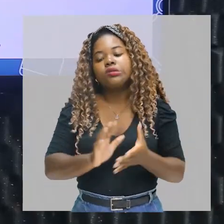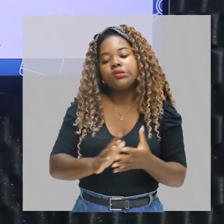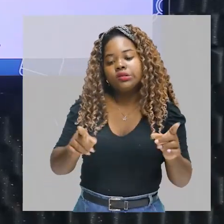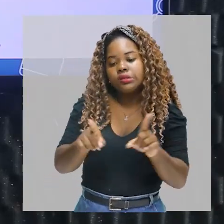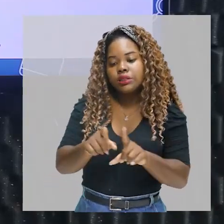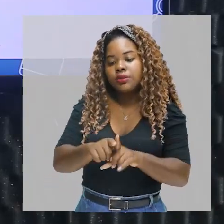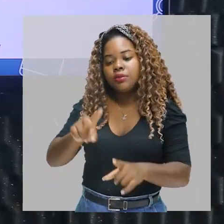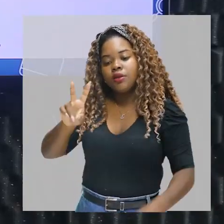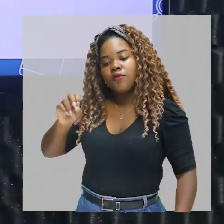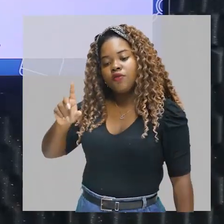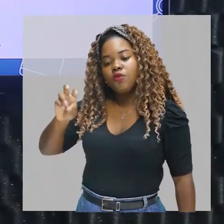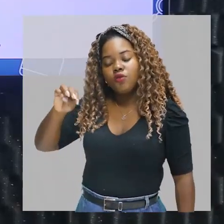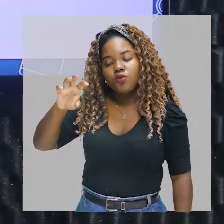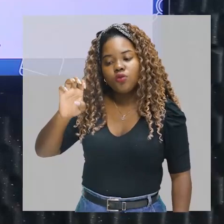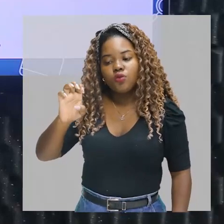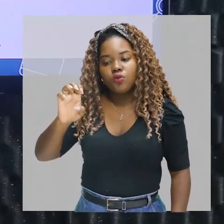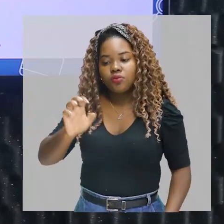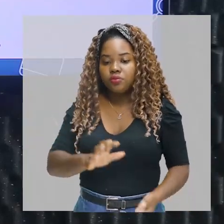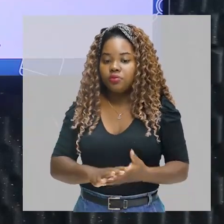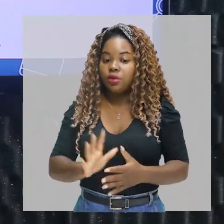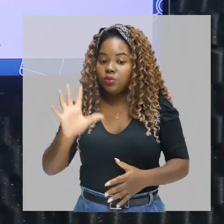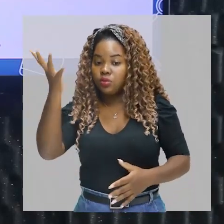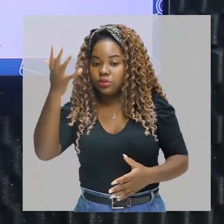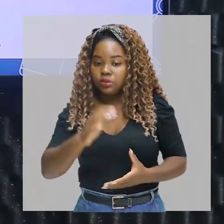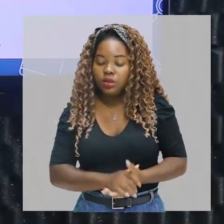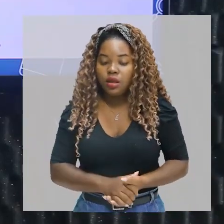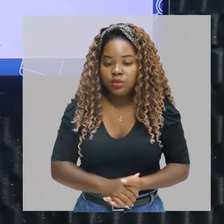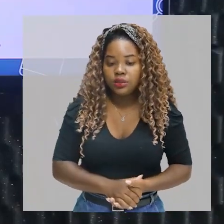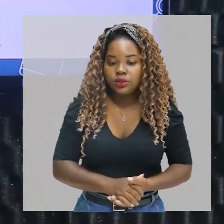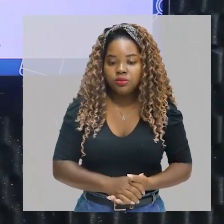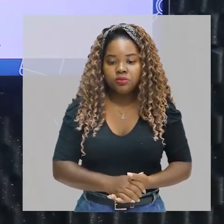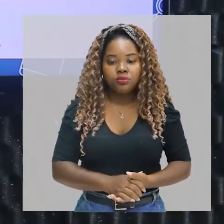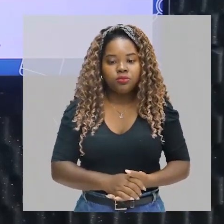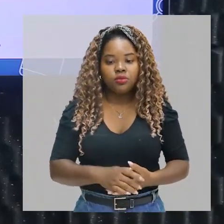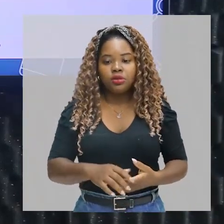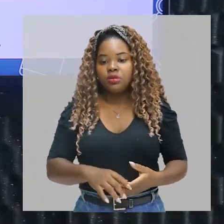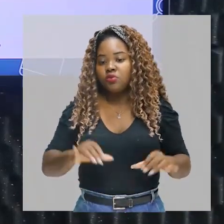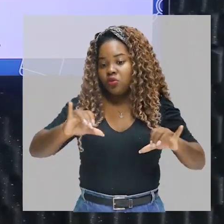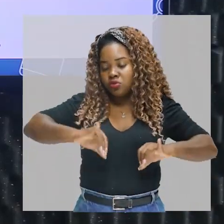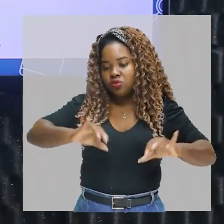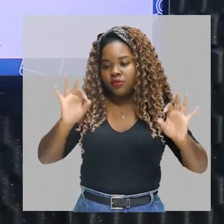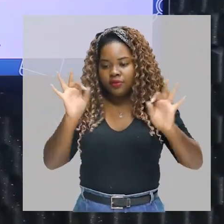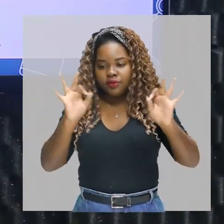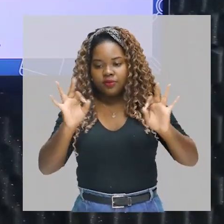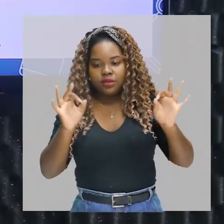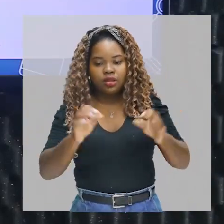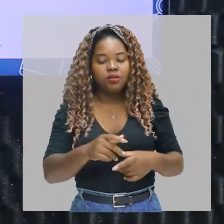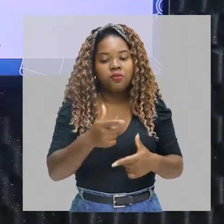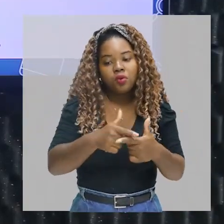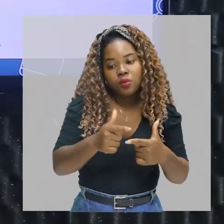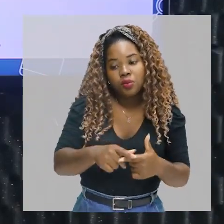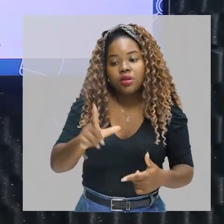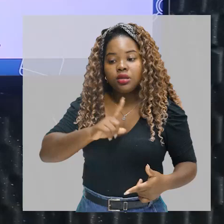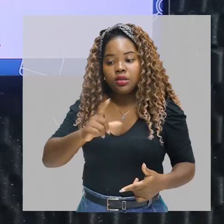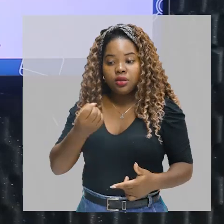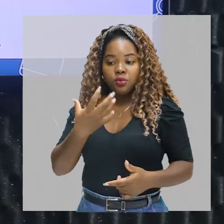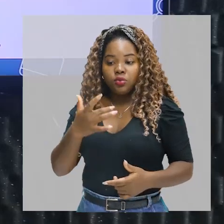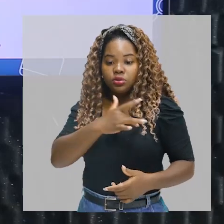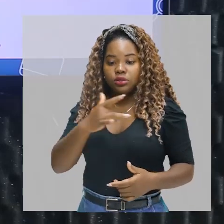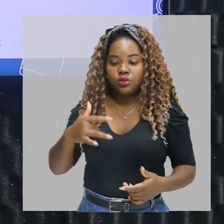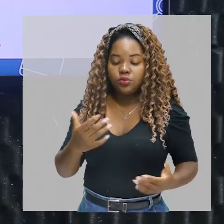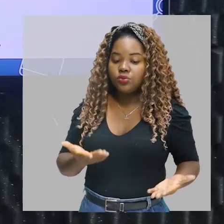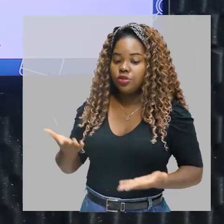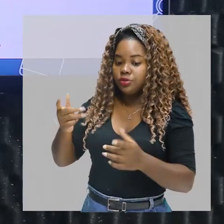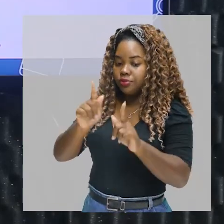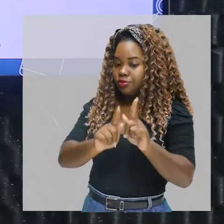desse treino seja adequado, para que eu não sofra nenhum tipo de lesão e eu tenha benefícios. Está aqui, ó, a aptidão do indivíduo